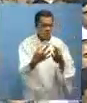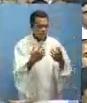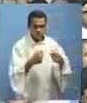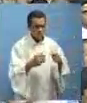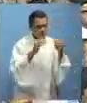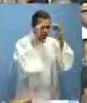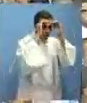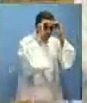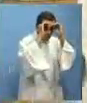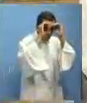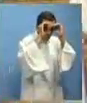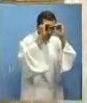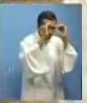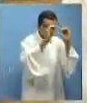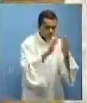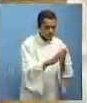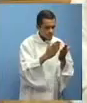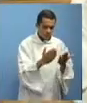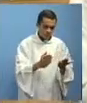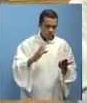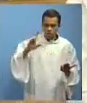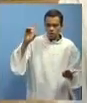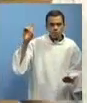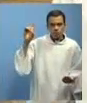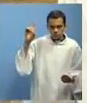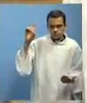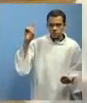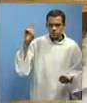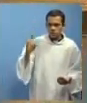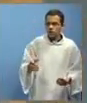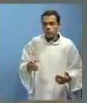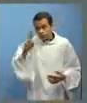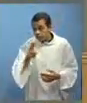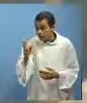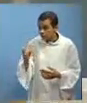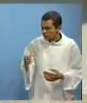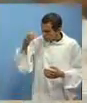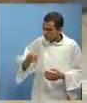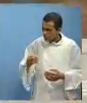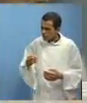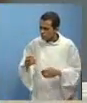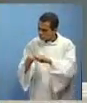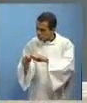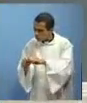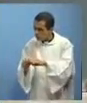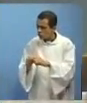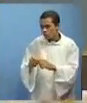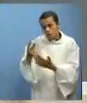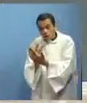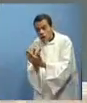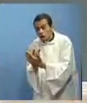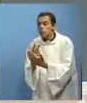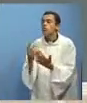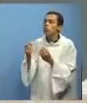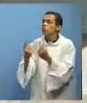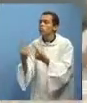obediência à palavra de deus para o senhor acha certo fazer isso só acha certo e deixar fazer aquilo qual é o critério da palavra de deus